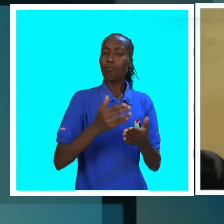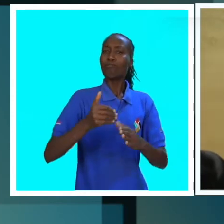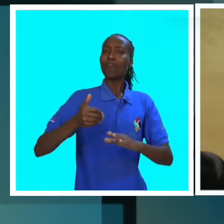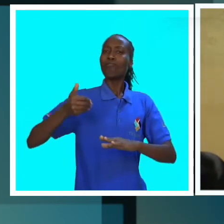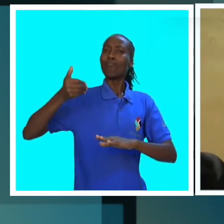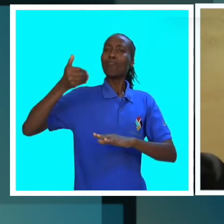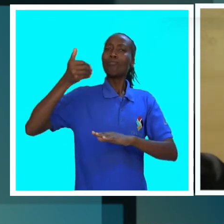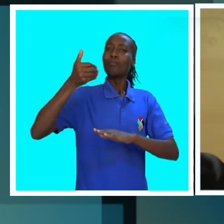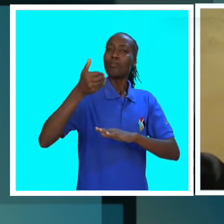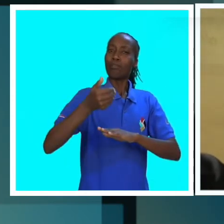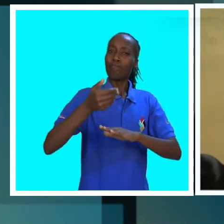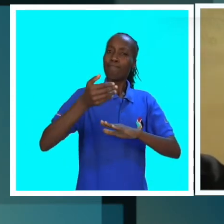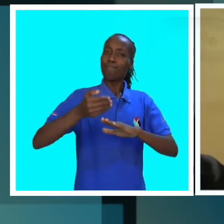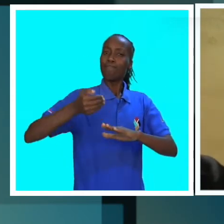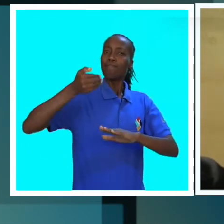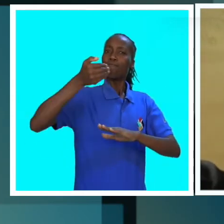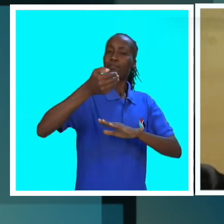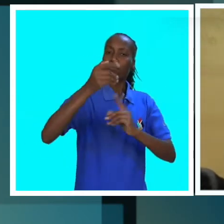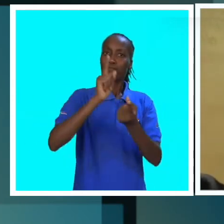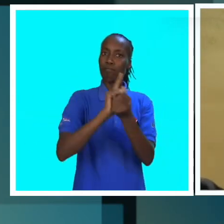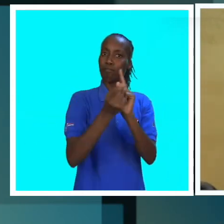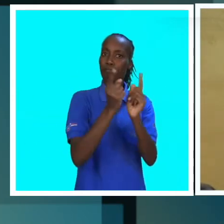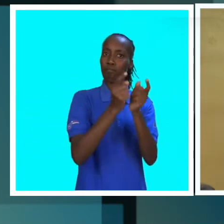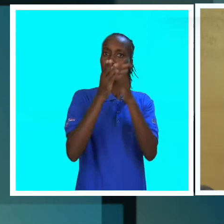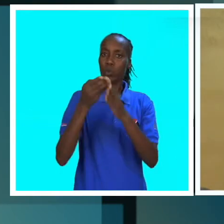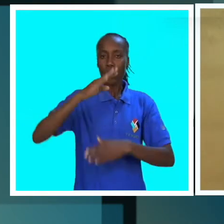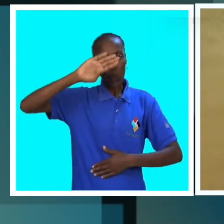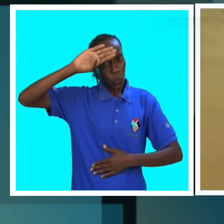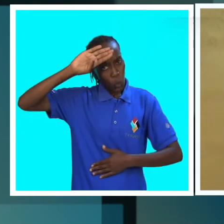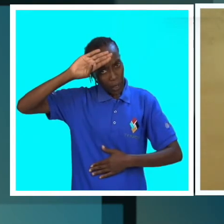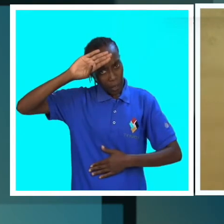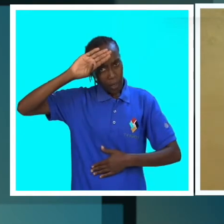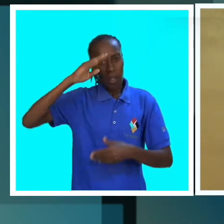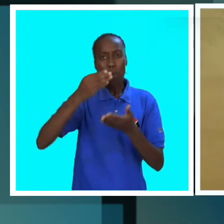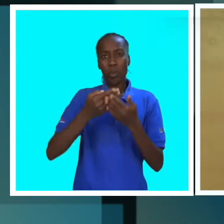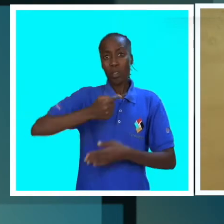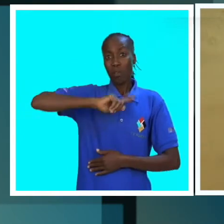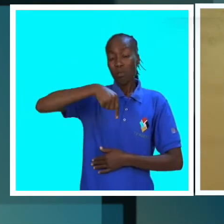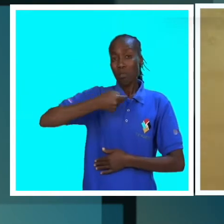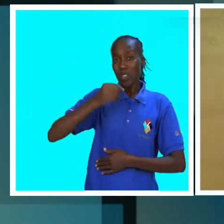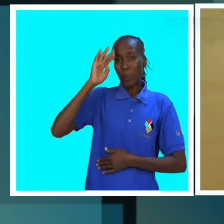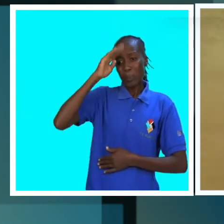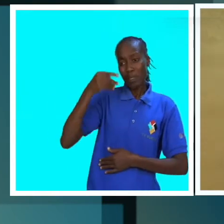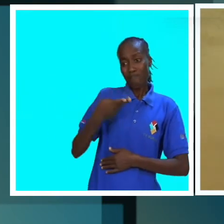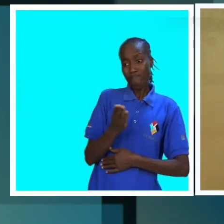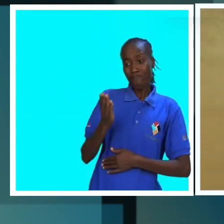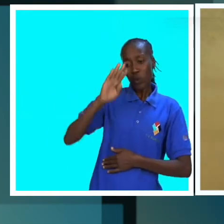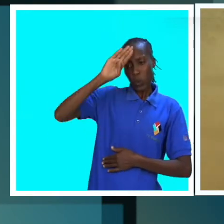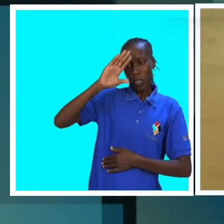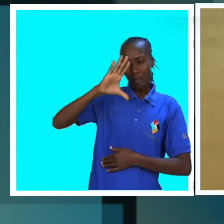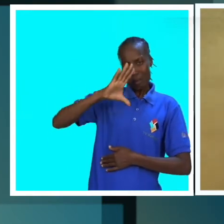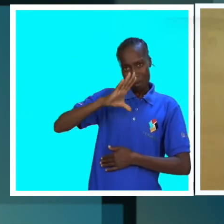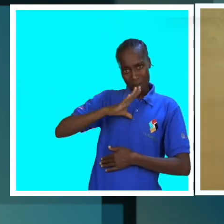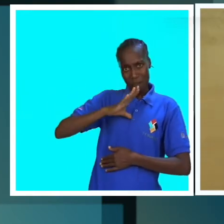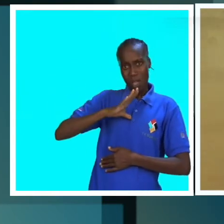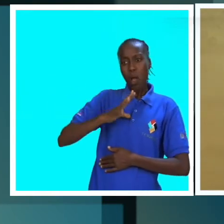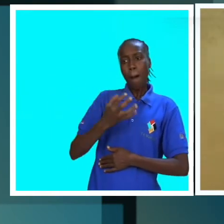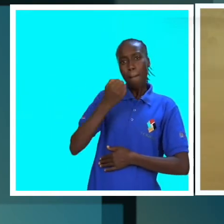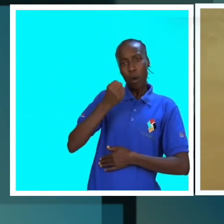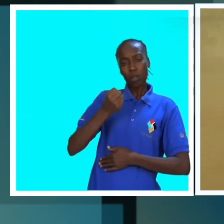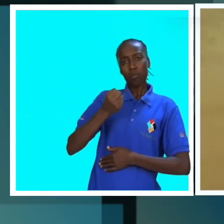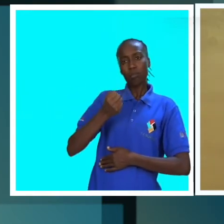vamos lá, lemos com os doentes, e porque acreditamos que naquele momento em que a pessoa está no estado de alguma forma para